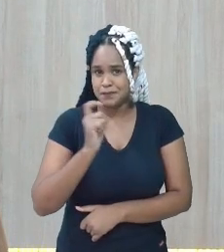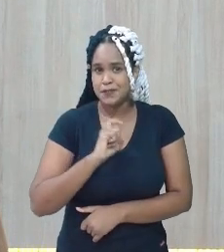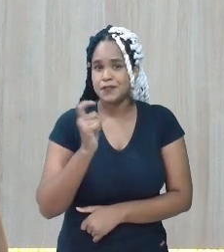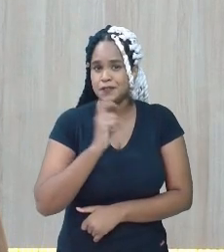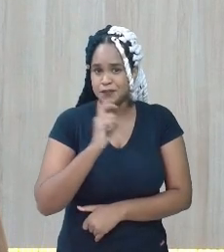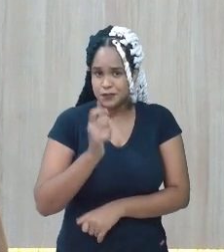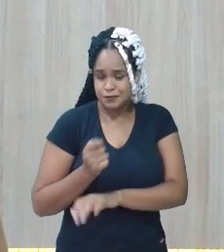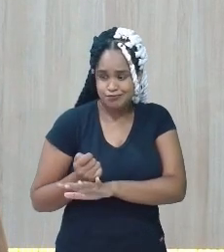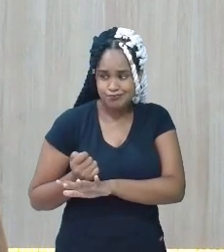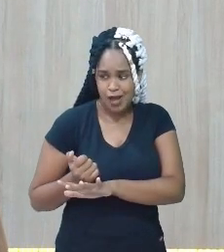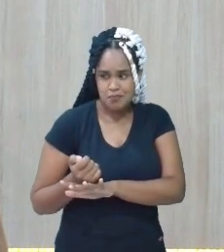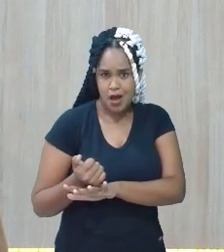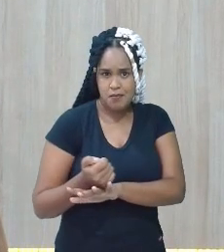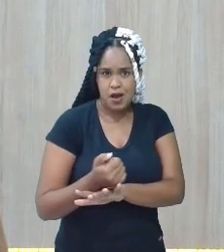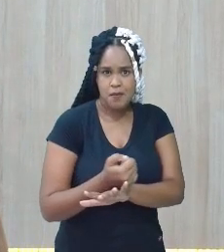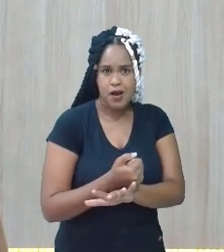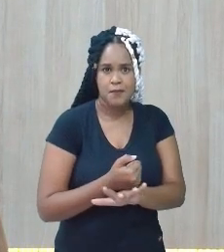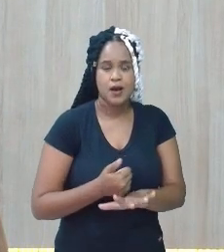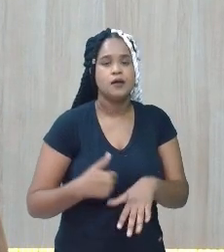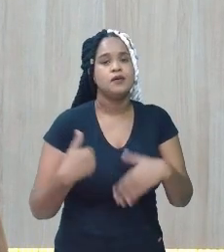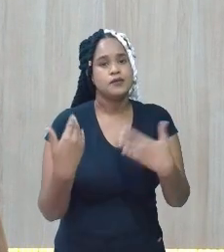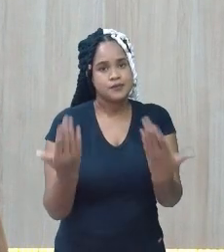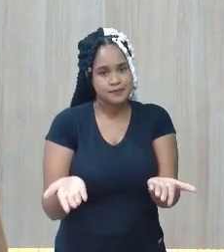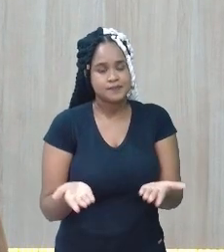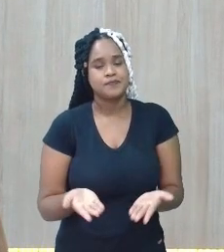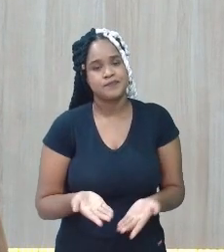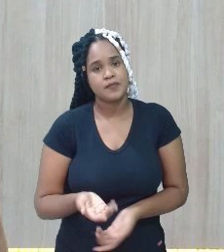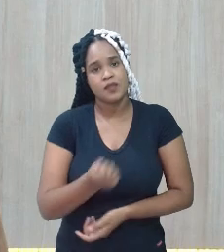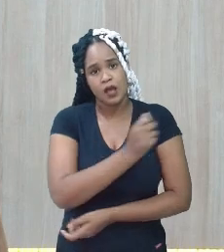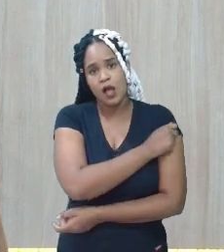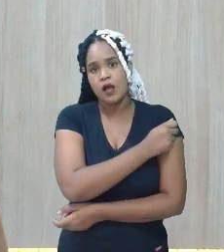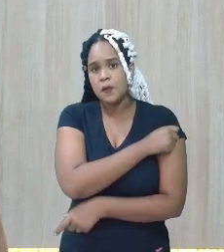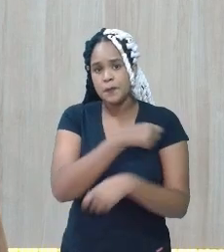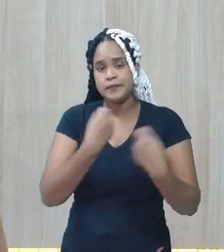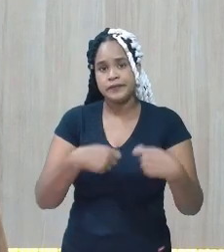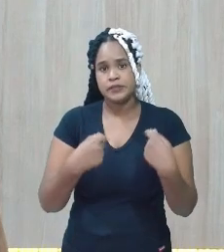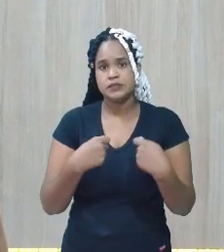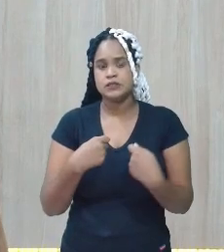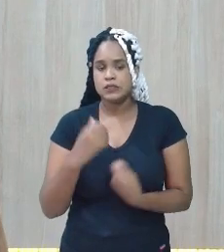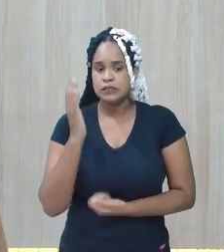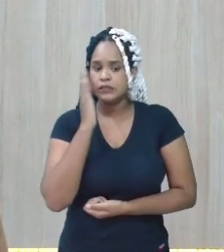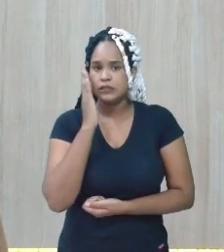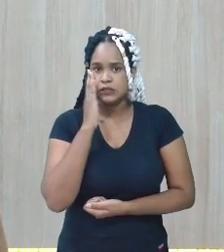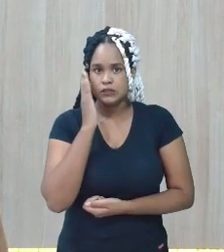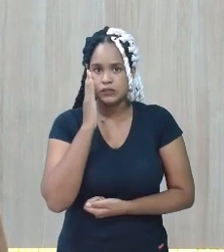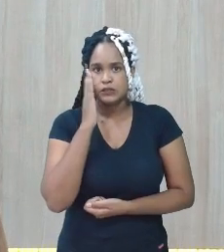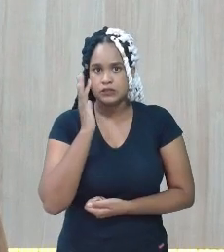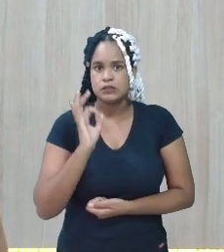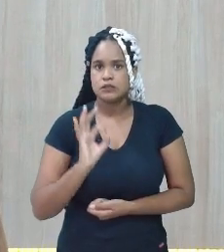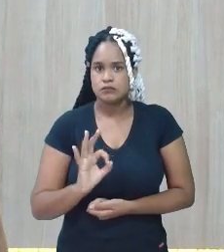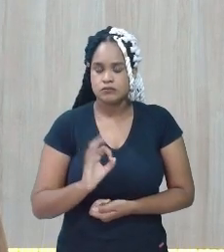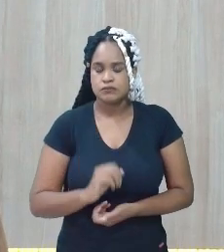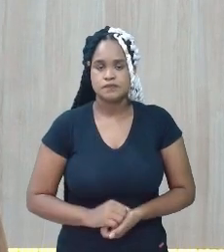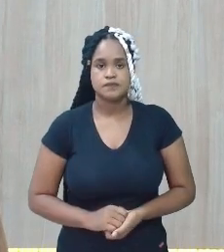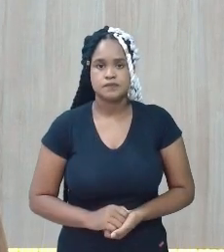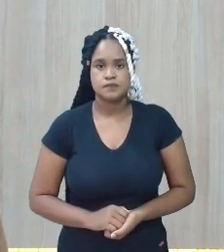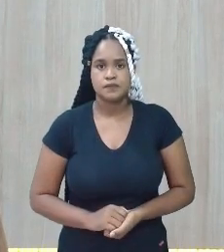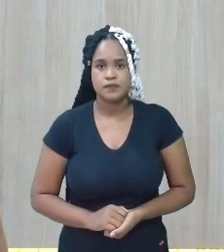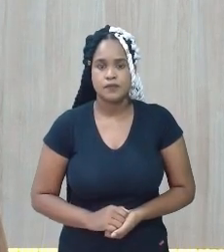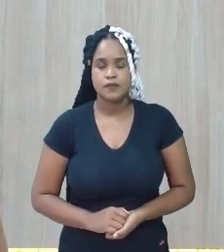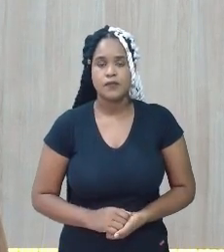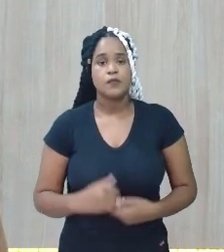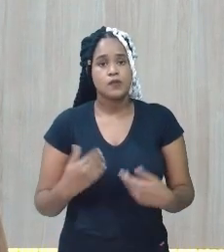notícias. O estudante precisa saber, não é, dessa prática. Então, é